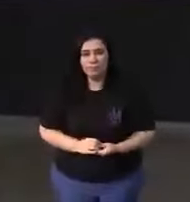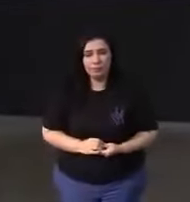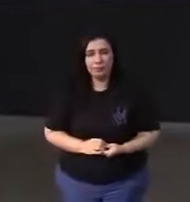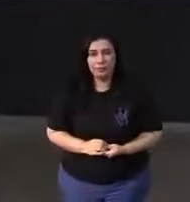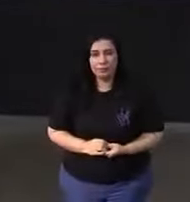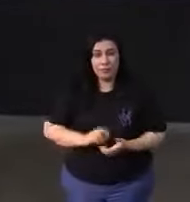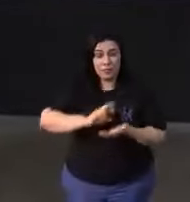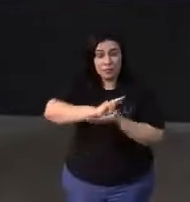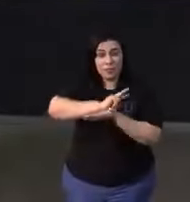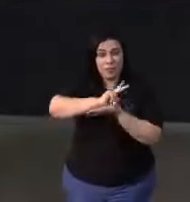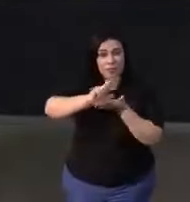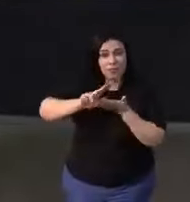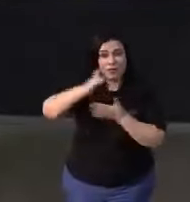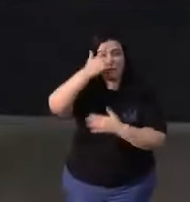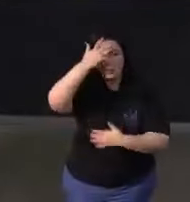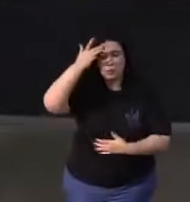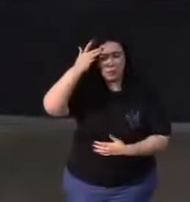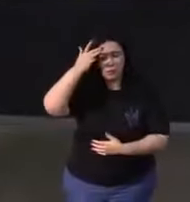Muitas pessoas